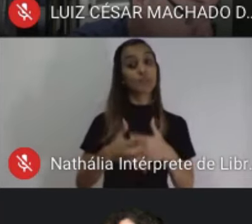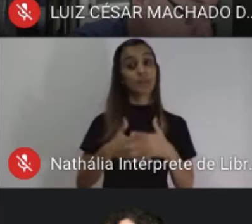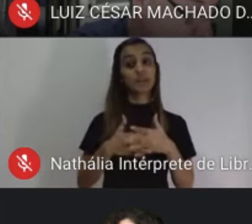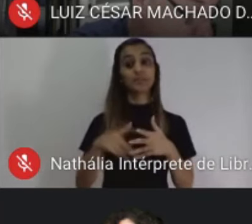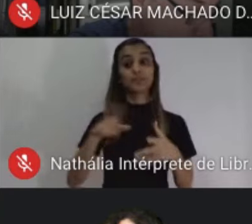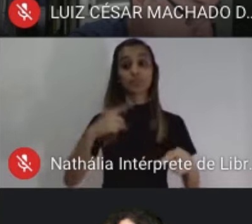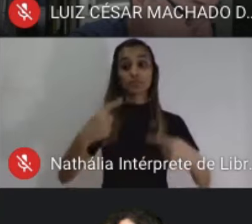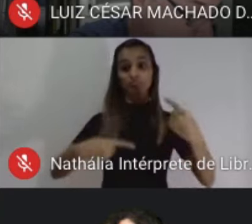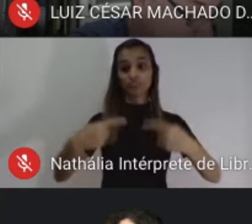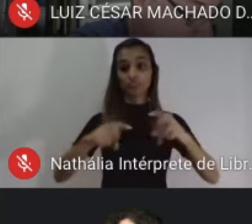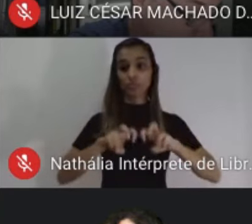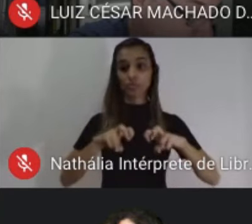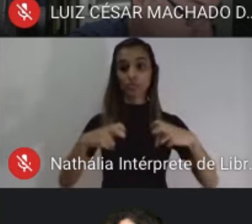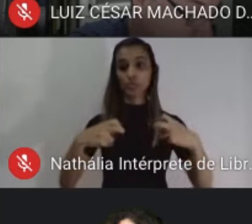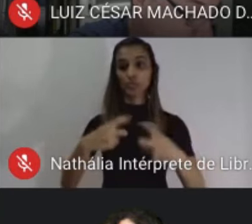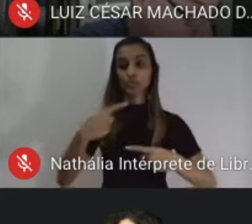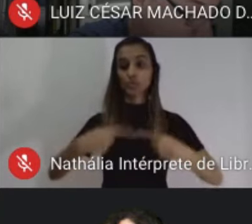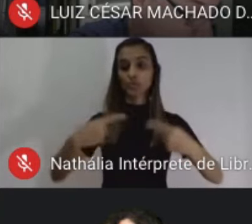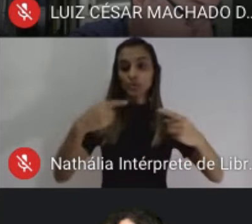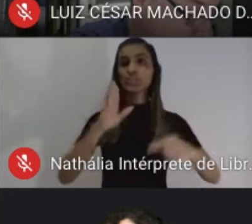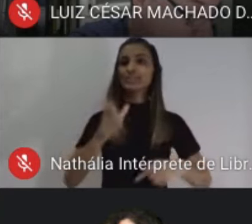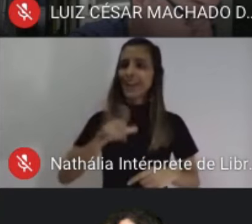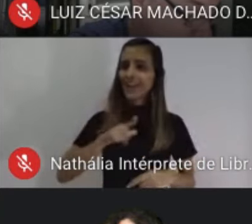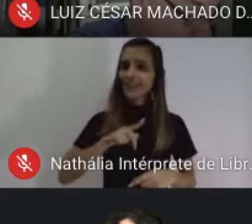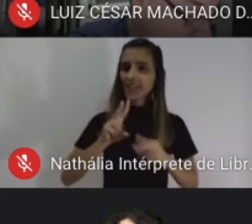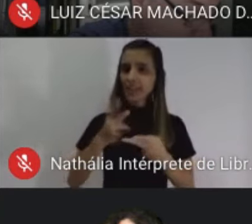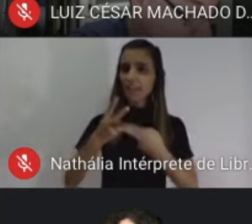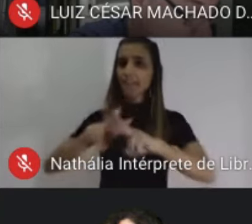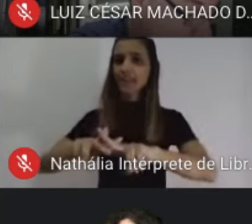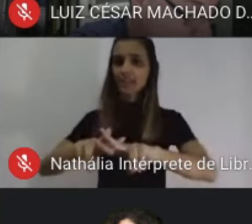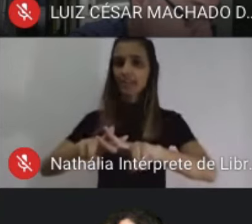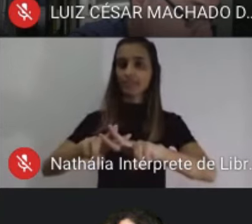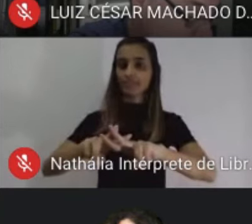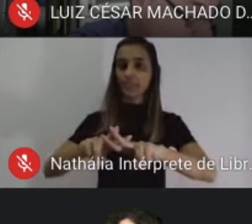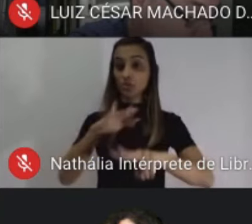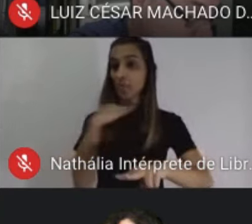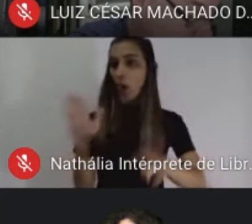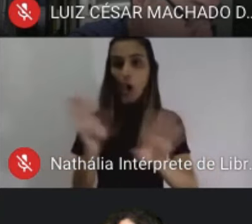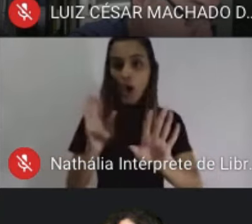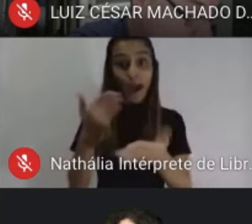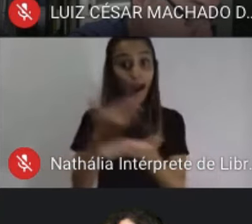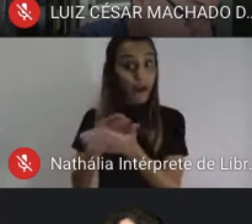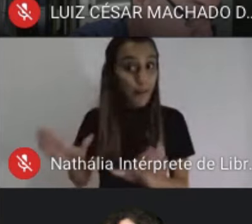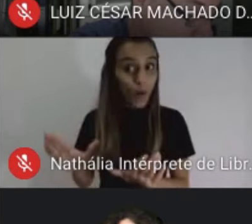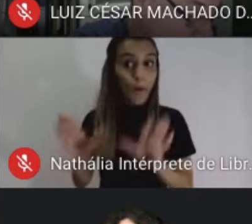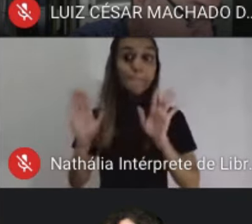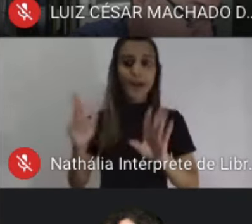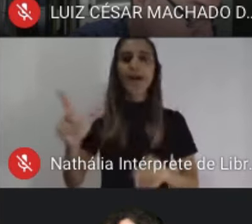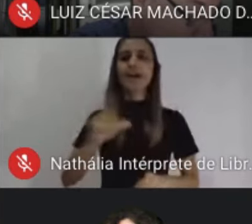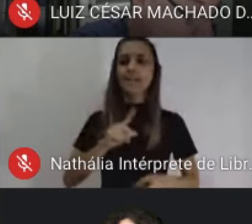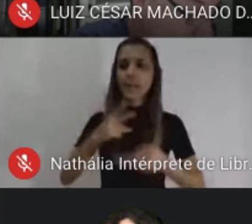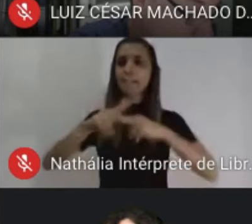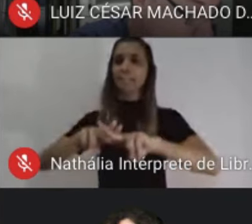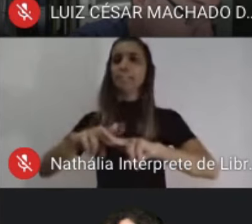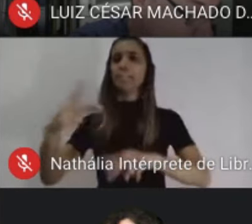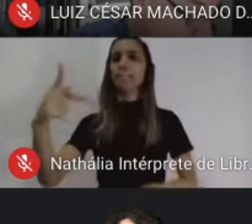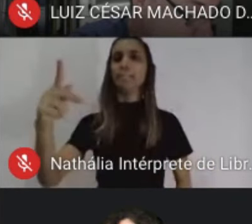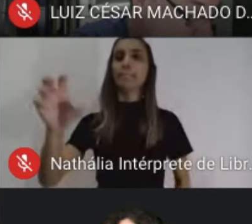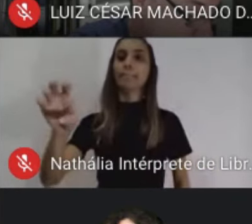com penas bastante severas, se a gente olha, inclusive, a casuística e como, no final das contas, o caso da